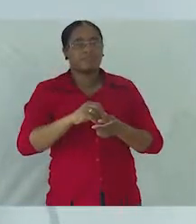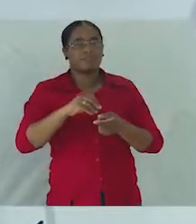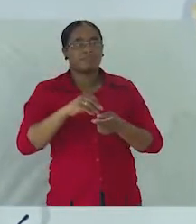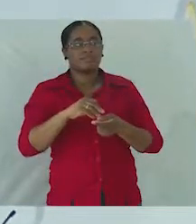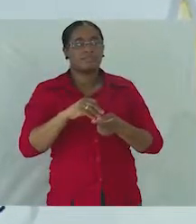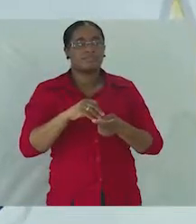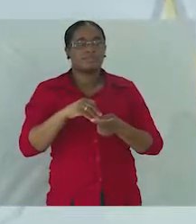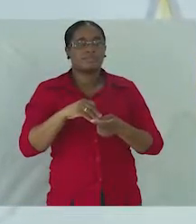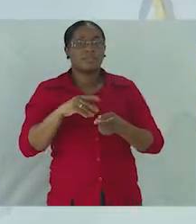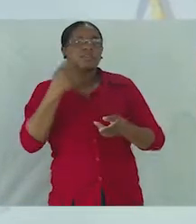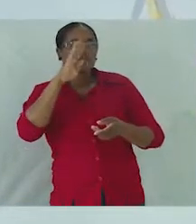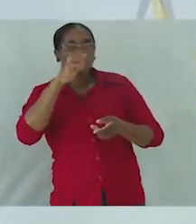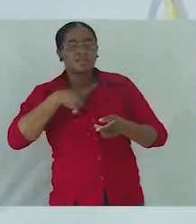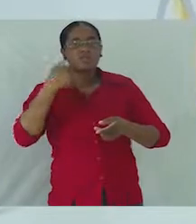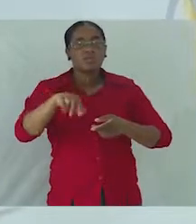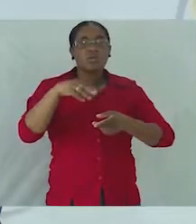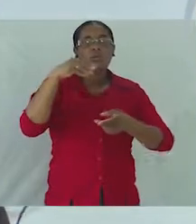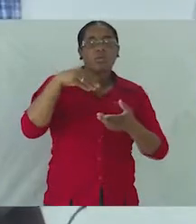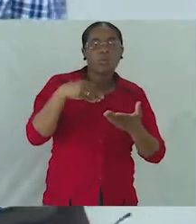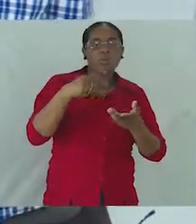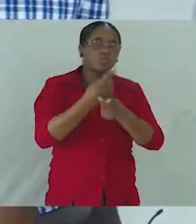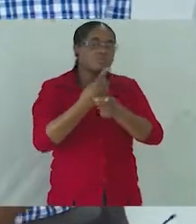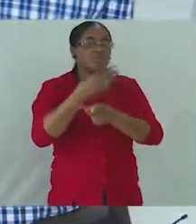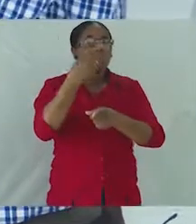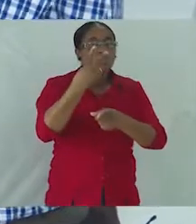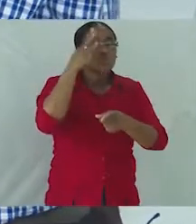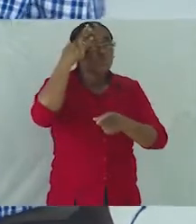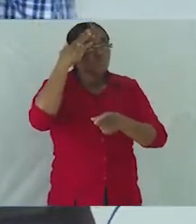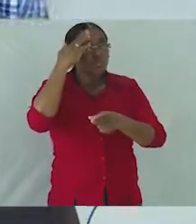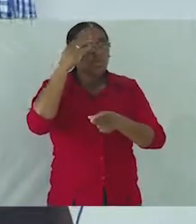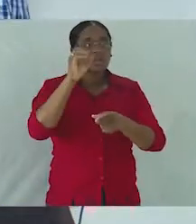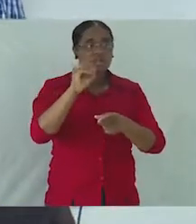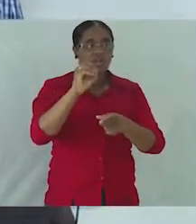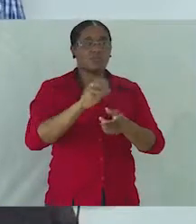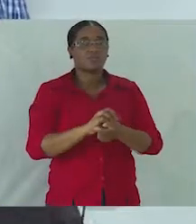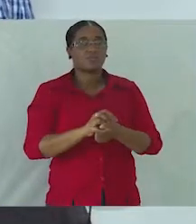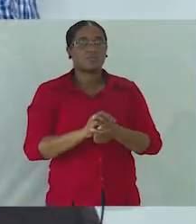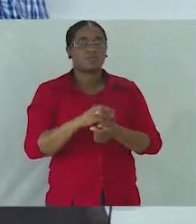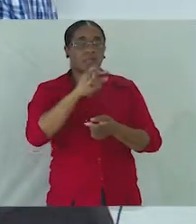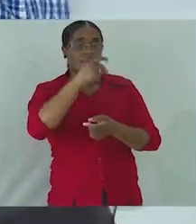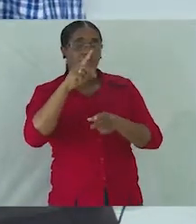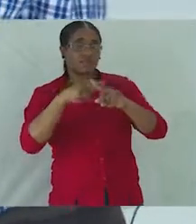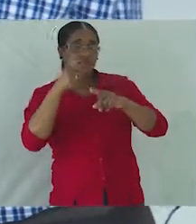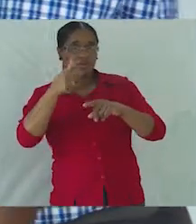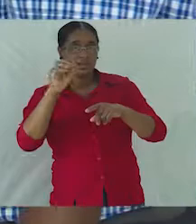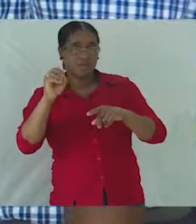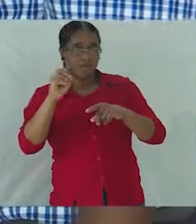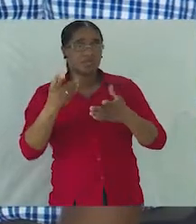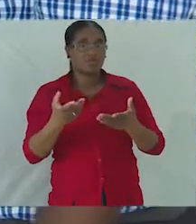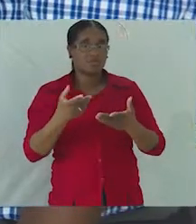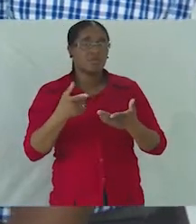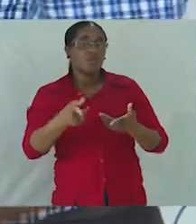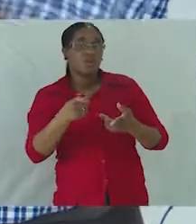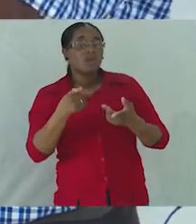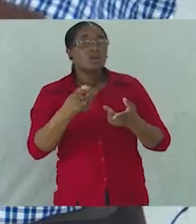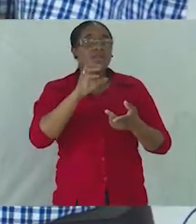um produto de dois números, que é zero, o que significa? Significa que A vezes B é igual